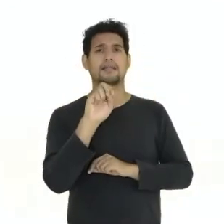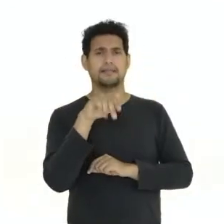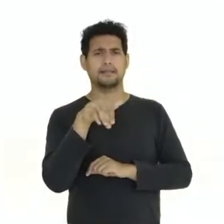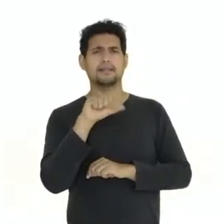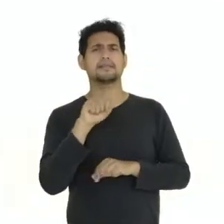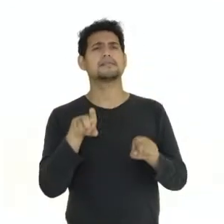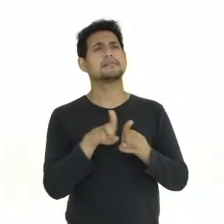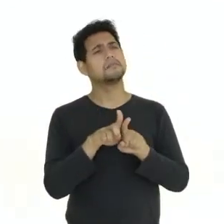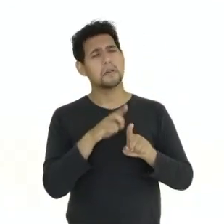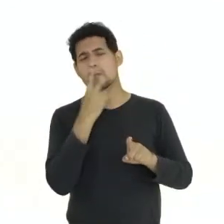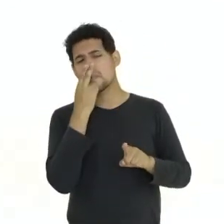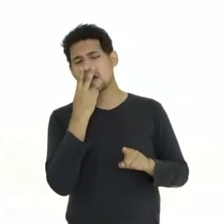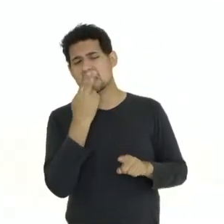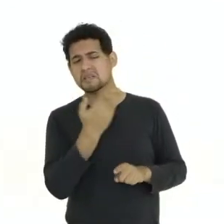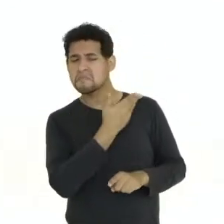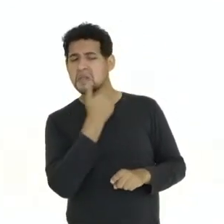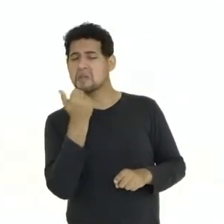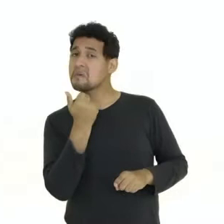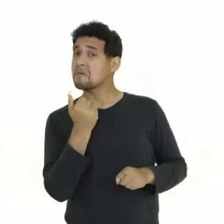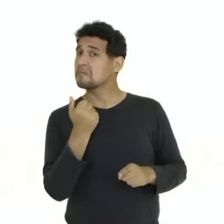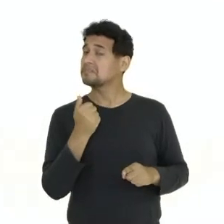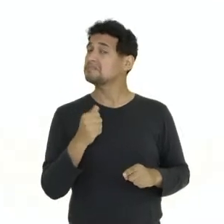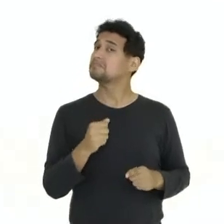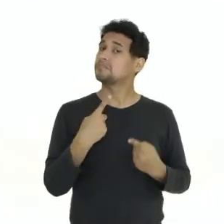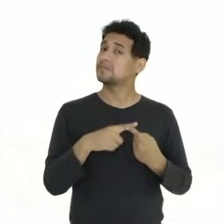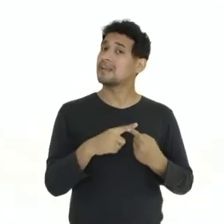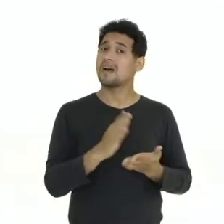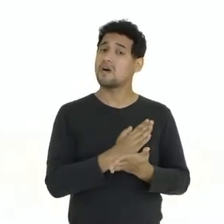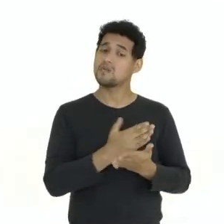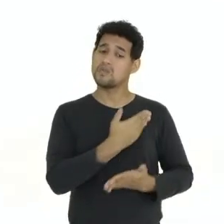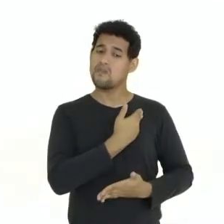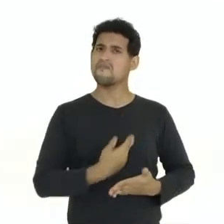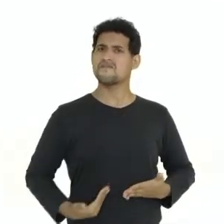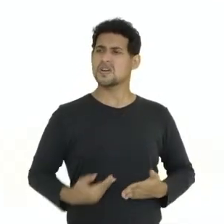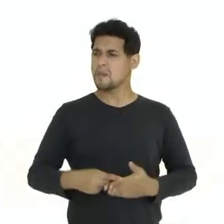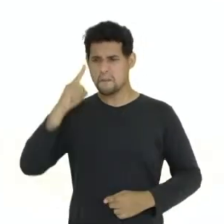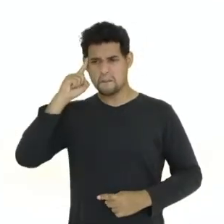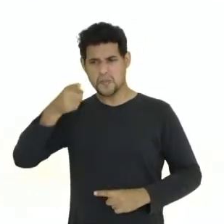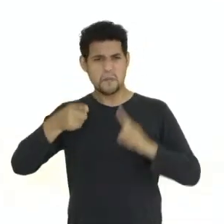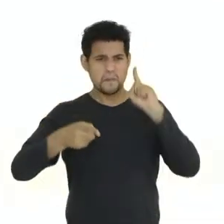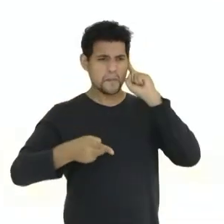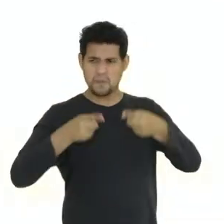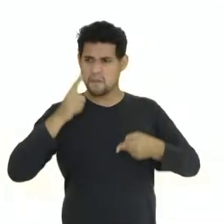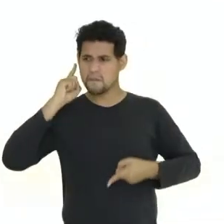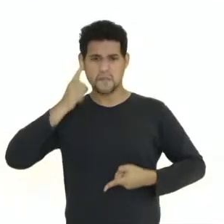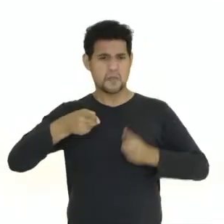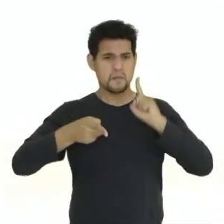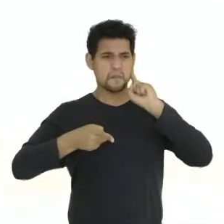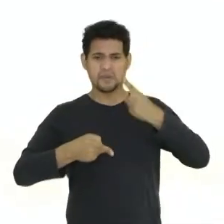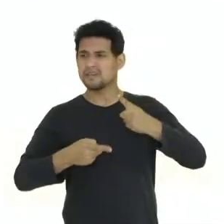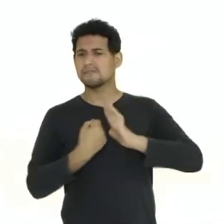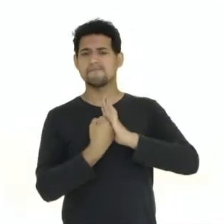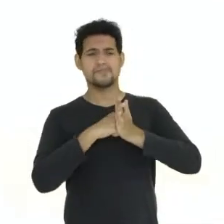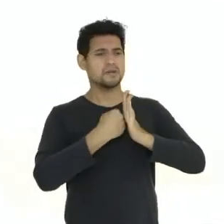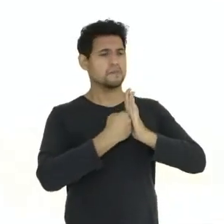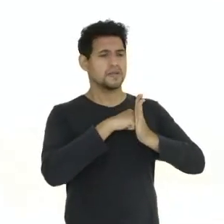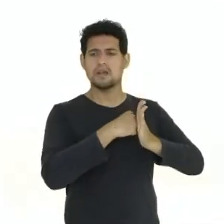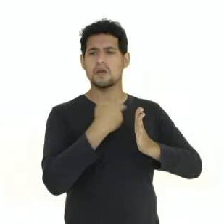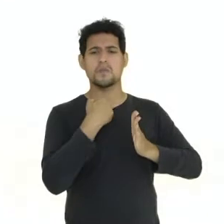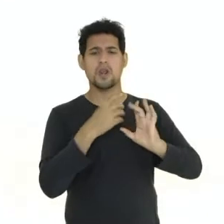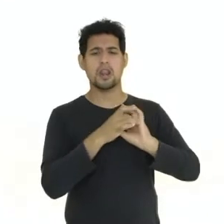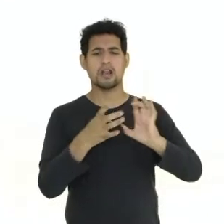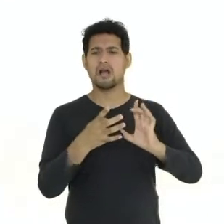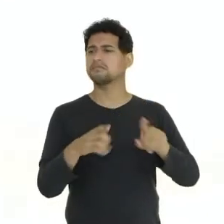e vantajosas do que o governo exercido por meio de autoridade e restrição de liberdades,